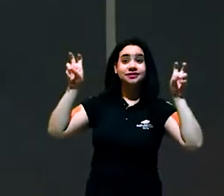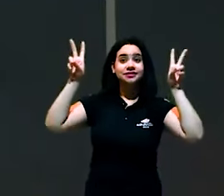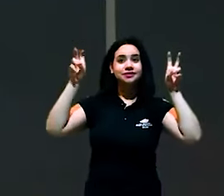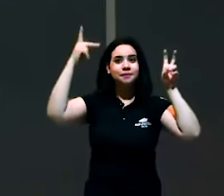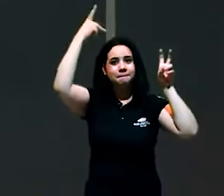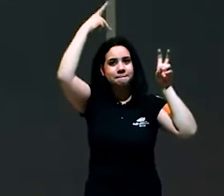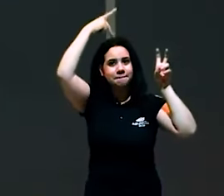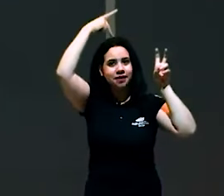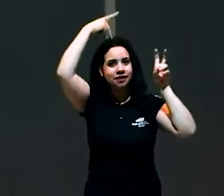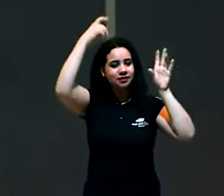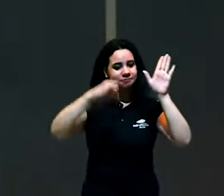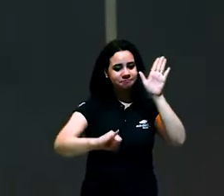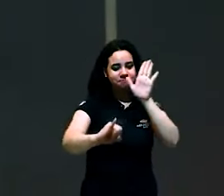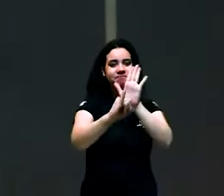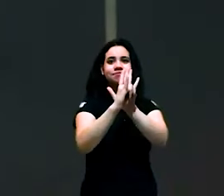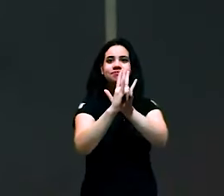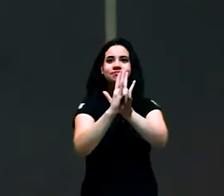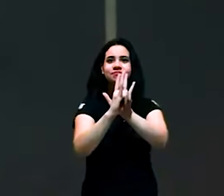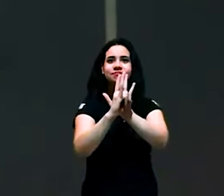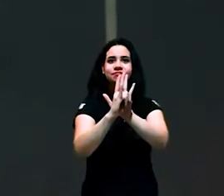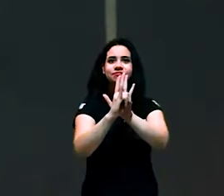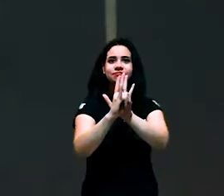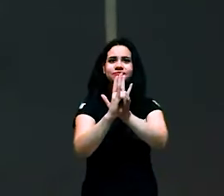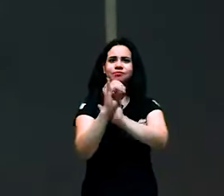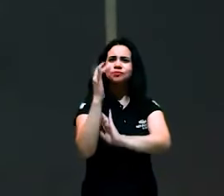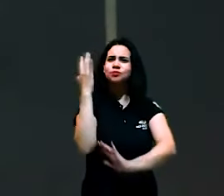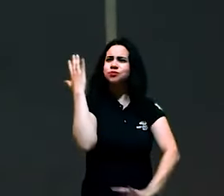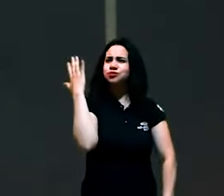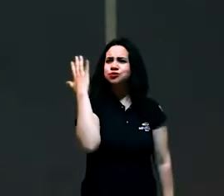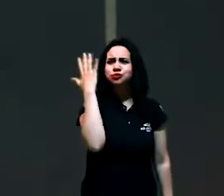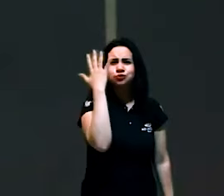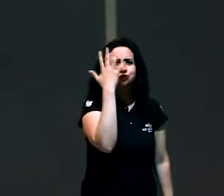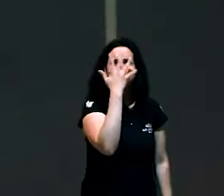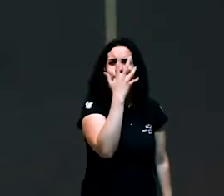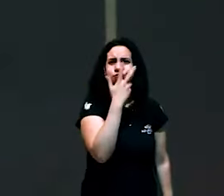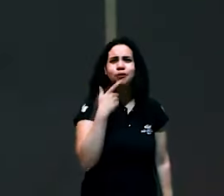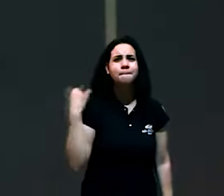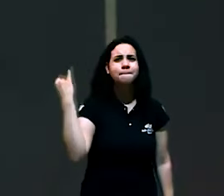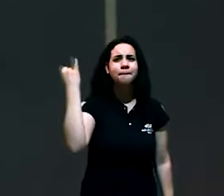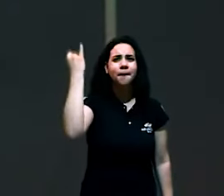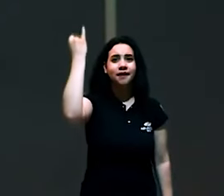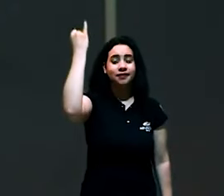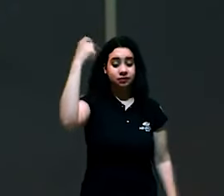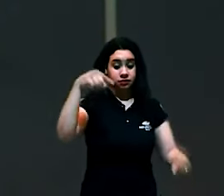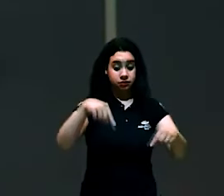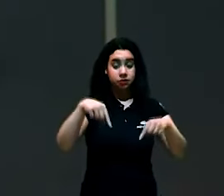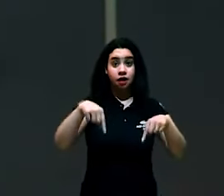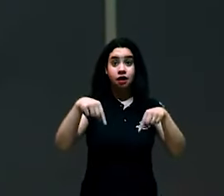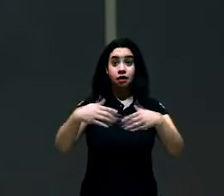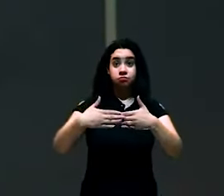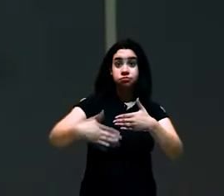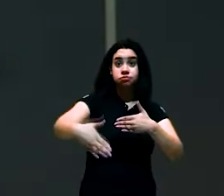bom. Está bueníssimo. Num século onde há um manuseio, num século onde